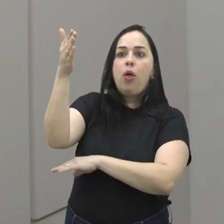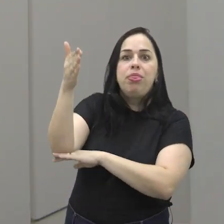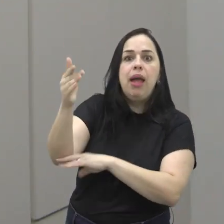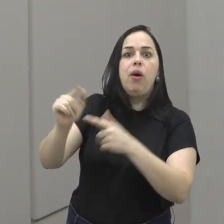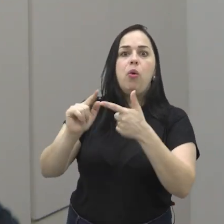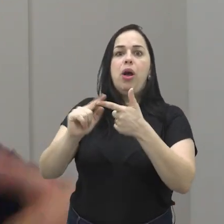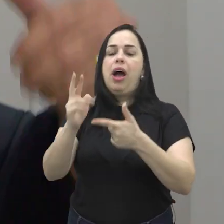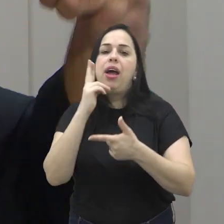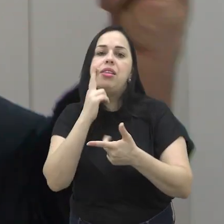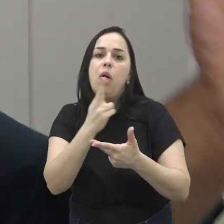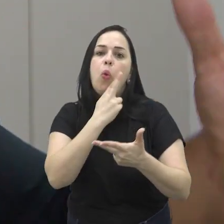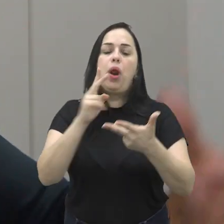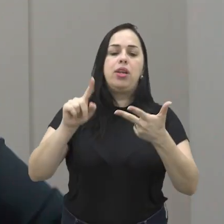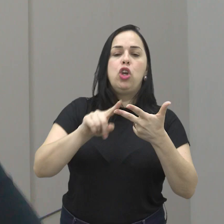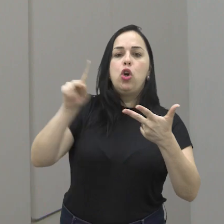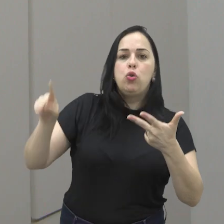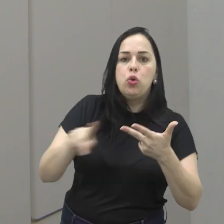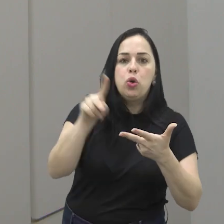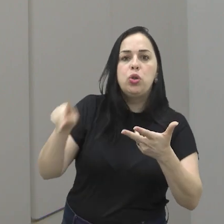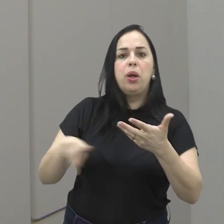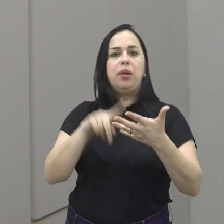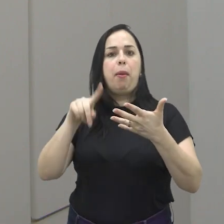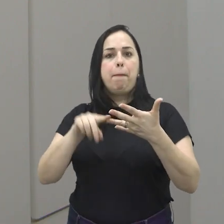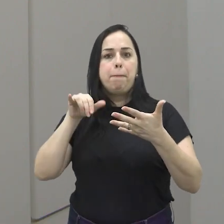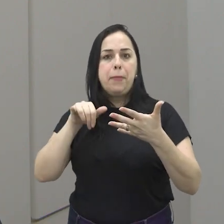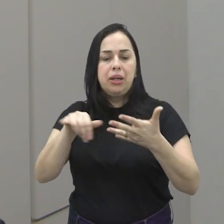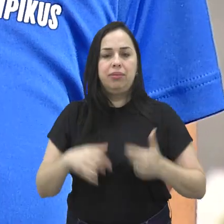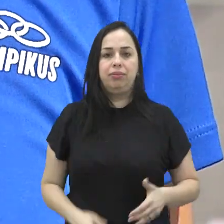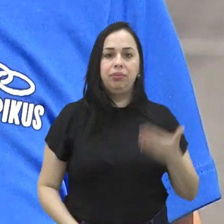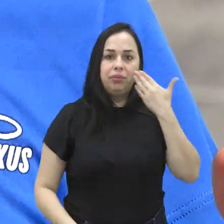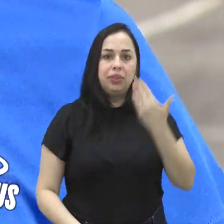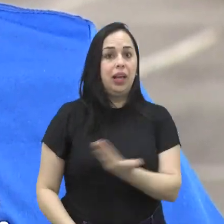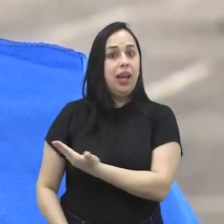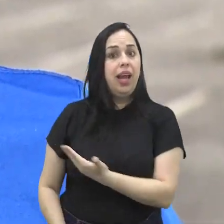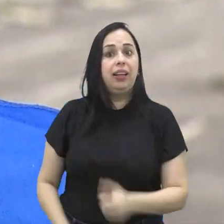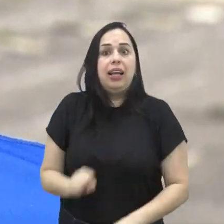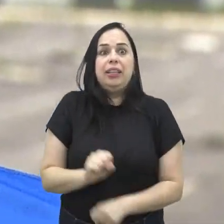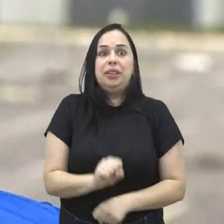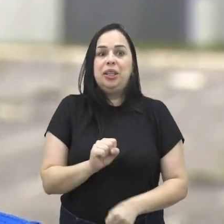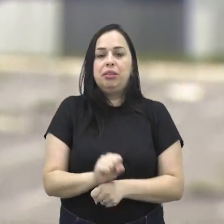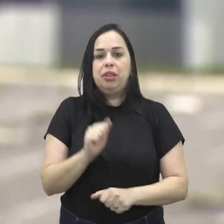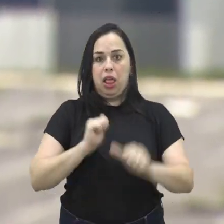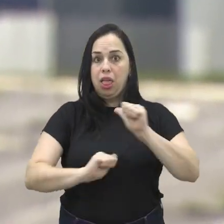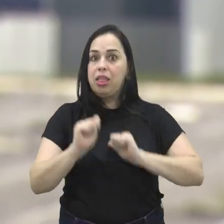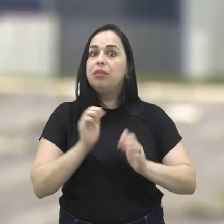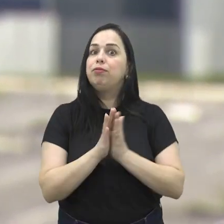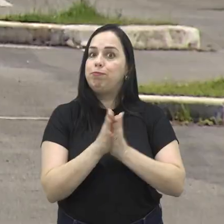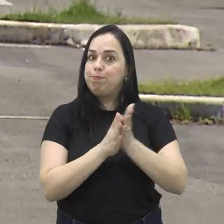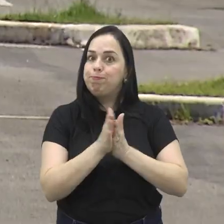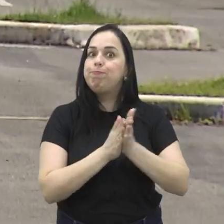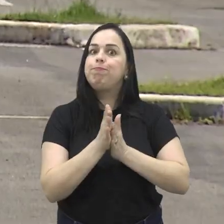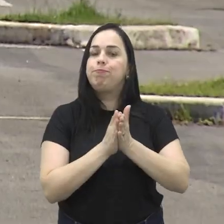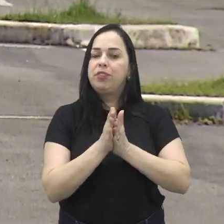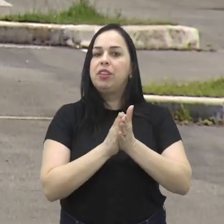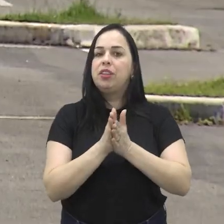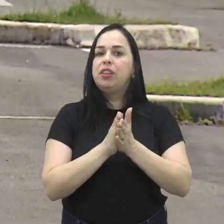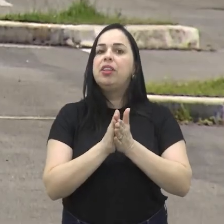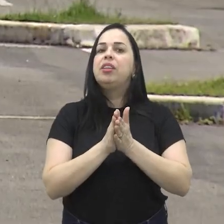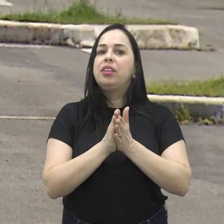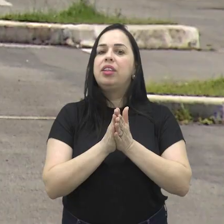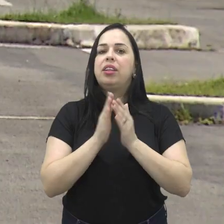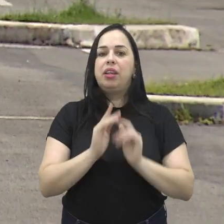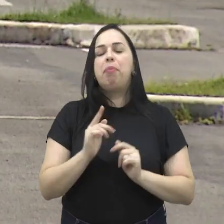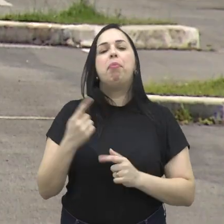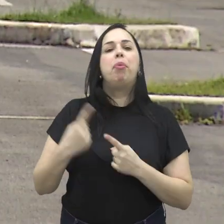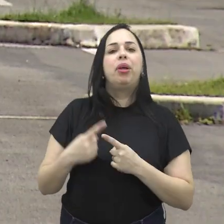os restaurantes, os shoppings, os mercados. Andressa espera pela maratona com ansiedade. O circuito chega com